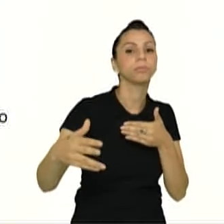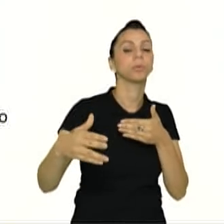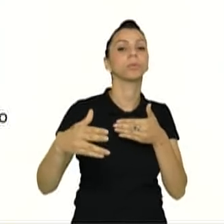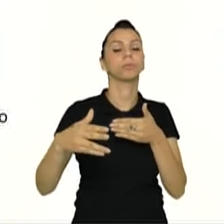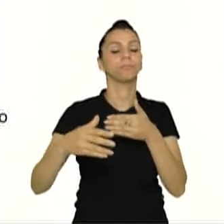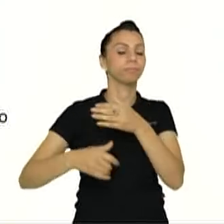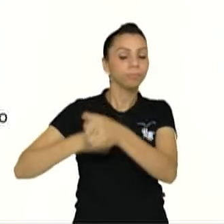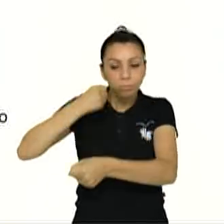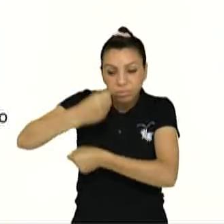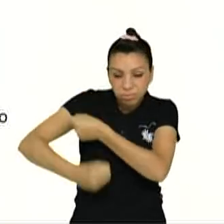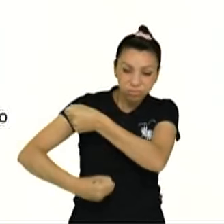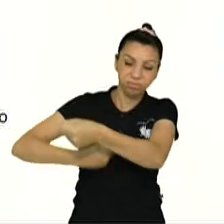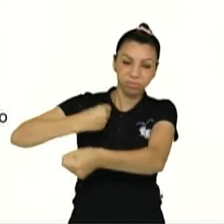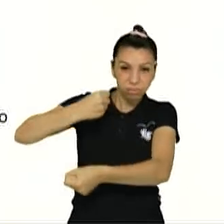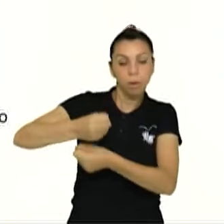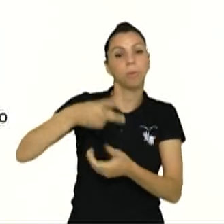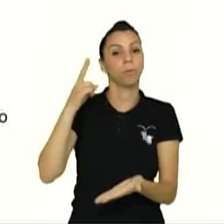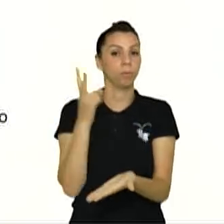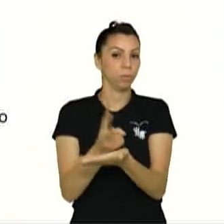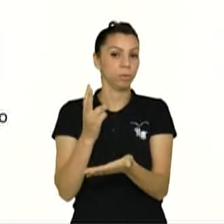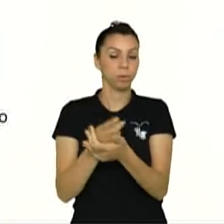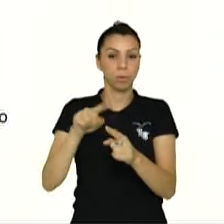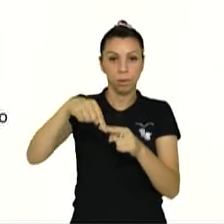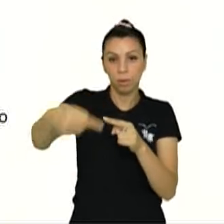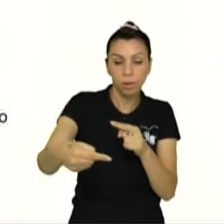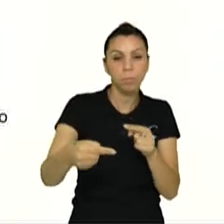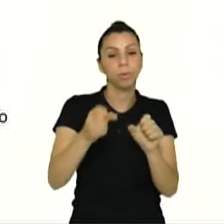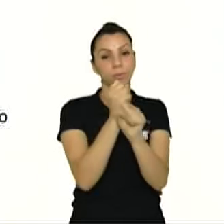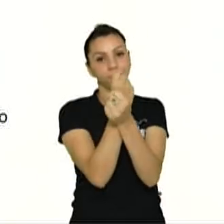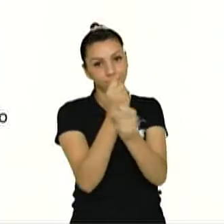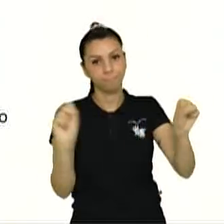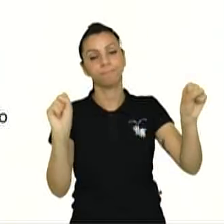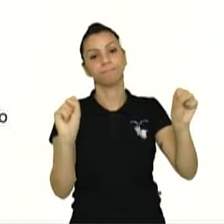por anos depois da abolição, certo?